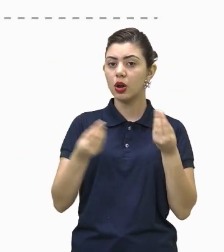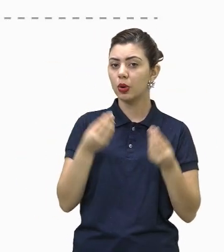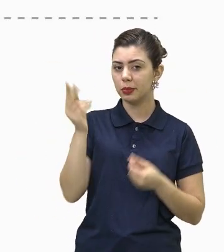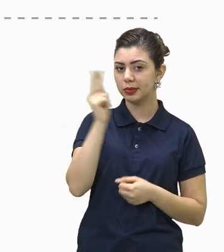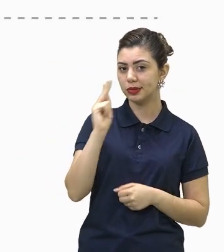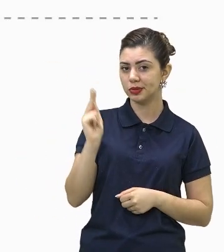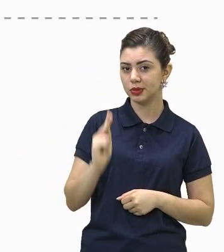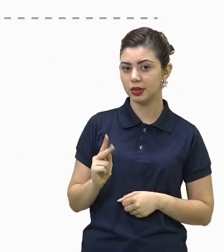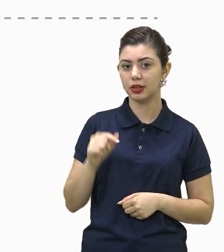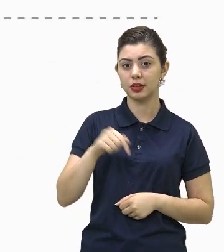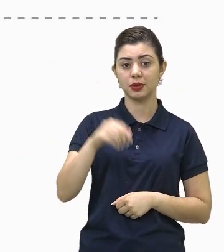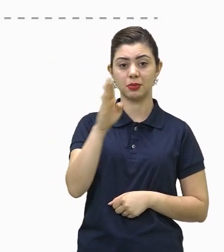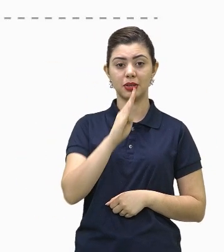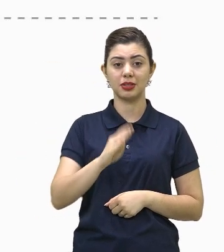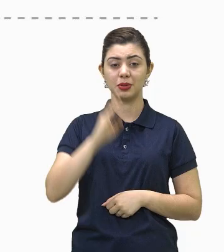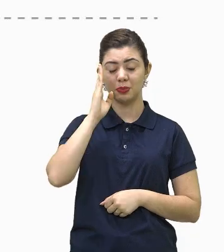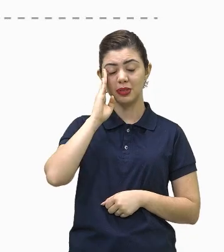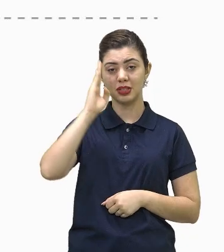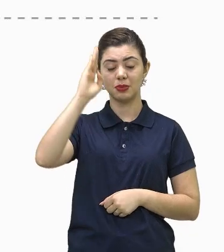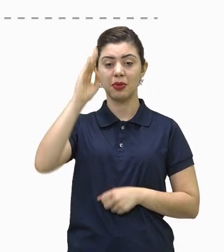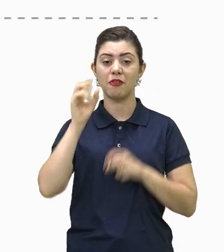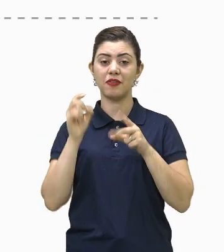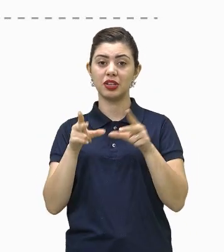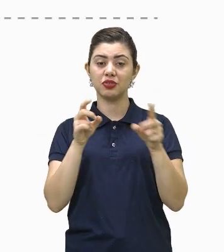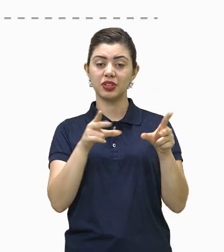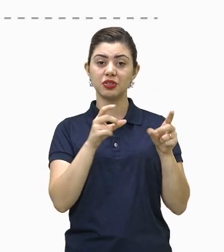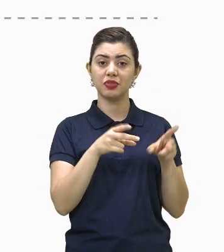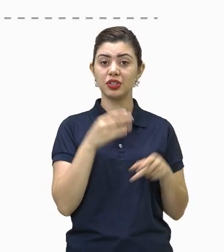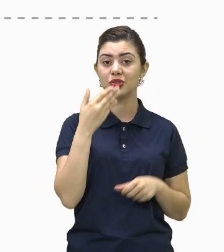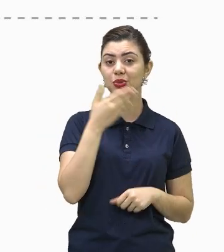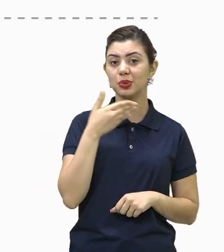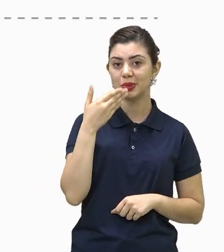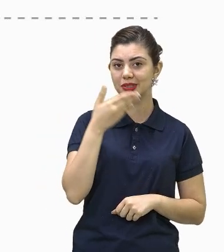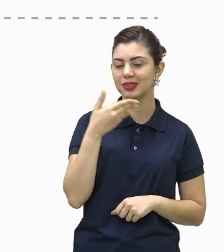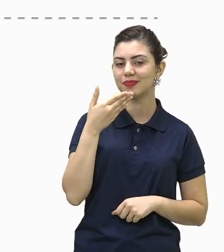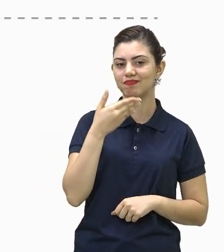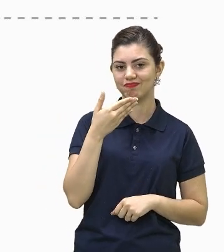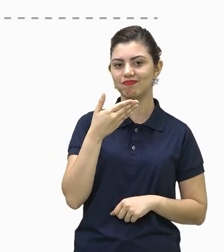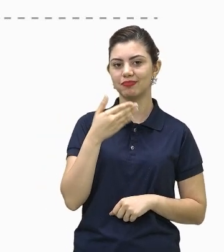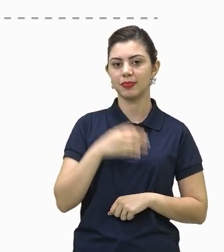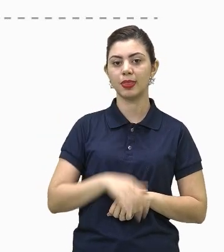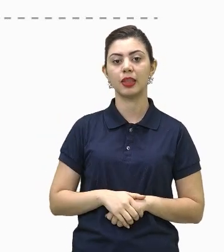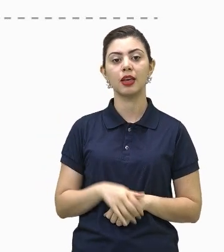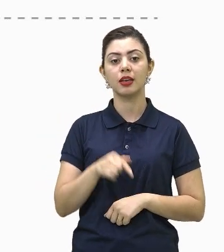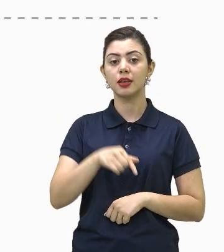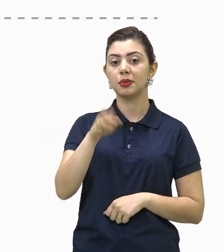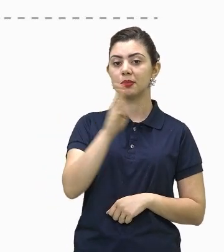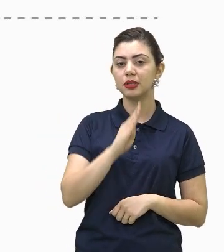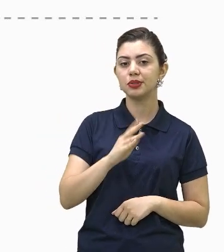O Brasil, ele era o principal exportador de açúcar. No Brasil, havia todo o processo, desde